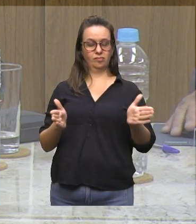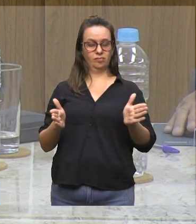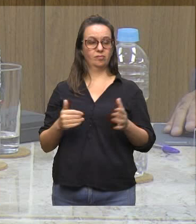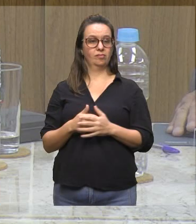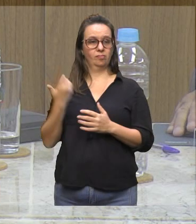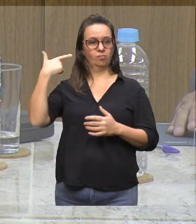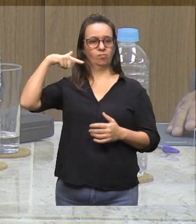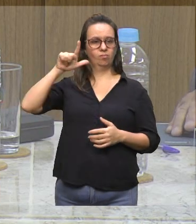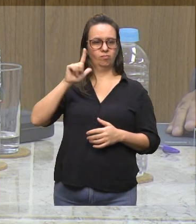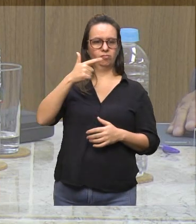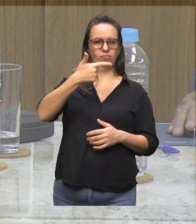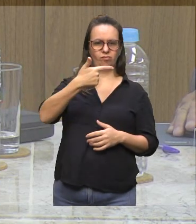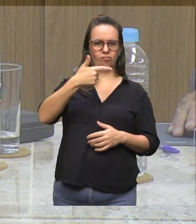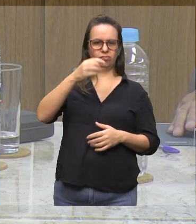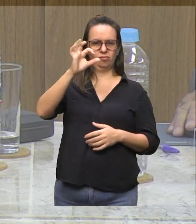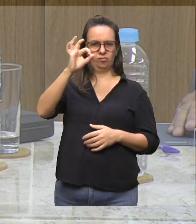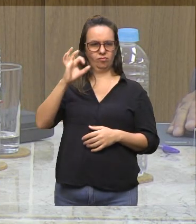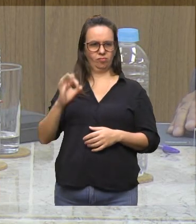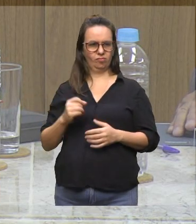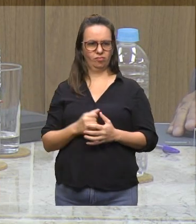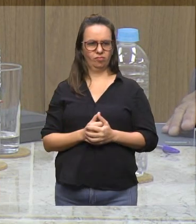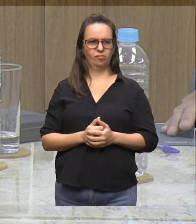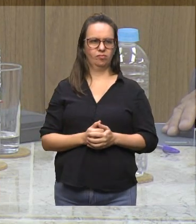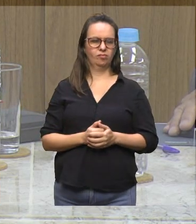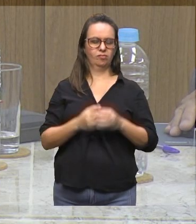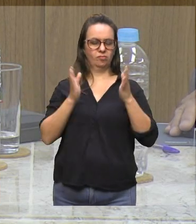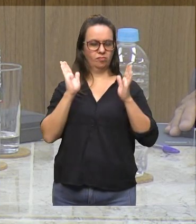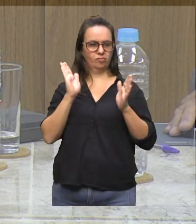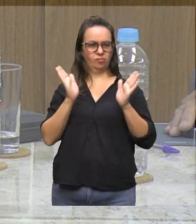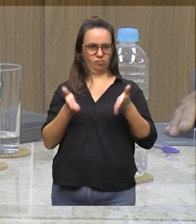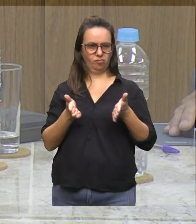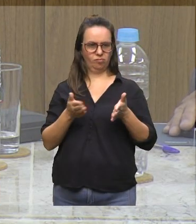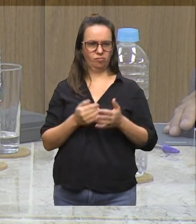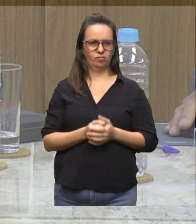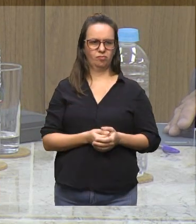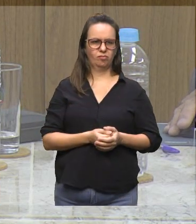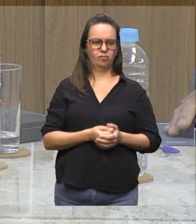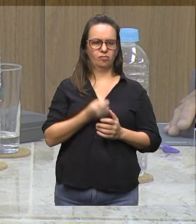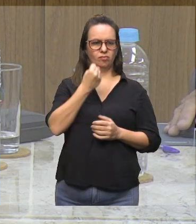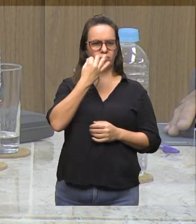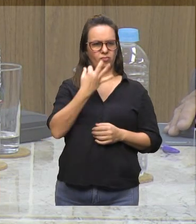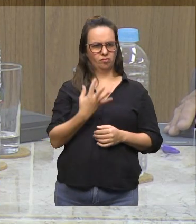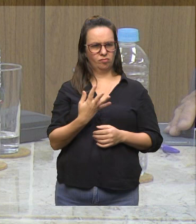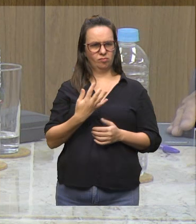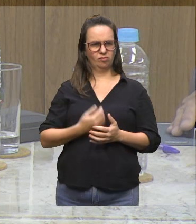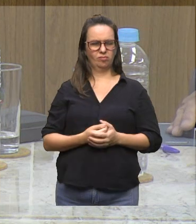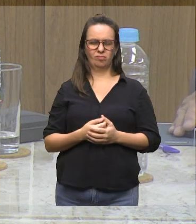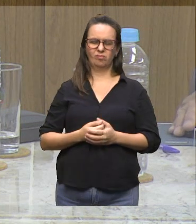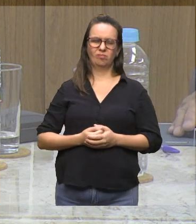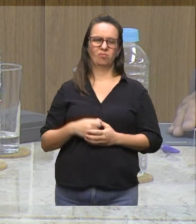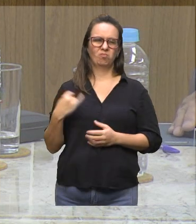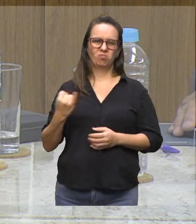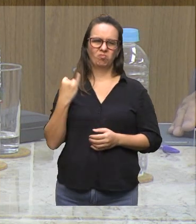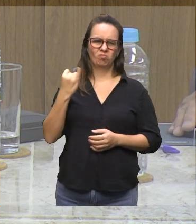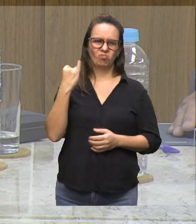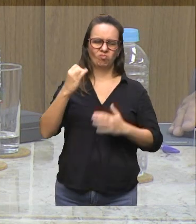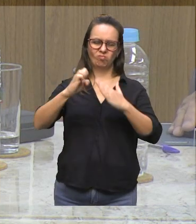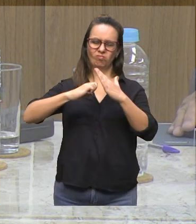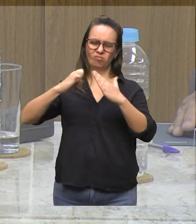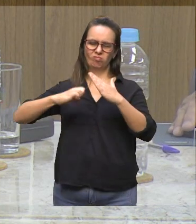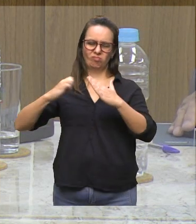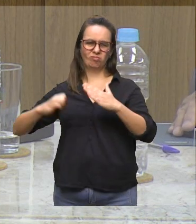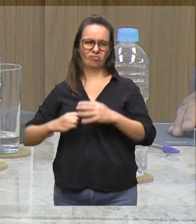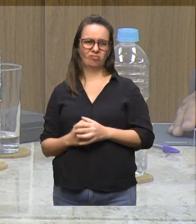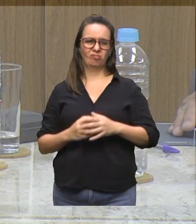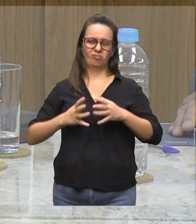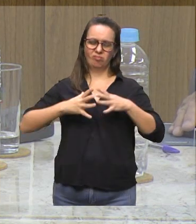o vereador Fernando Vieira já falou, Fernando Cirque também, sobre da importância das emendas impositivas. Então, é um grande passo, e é cada